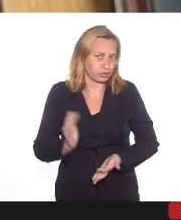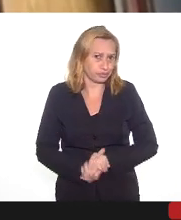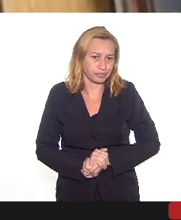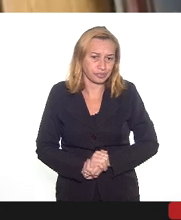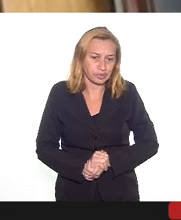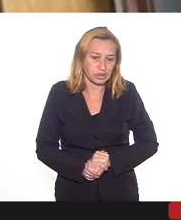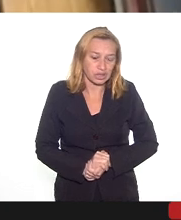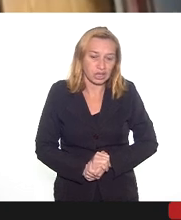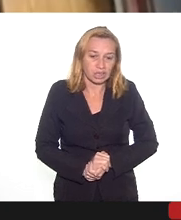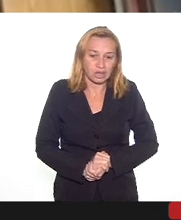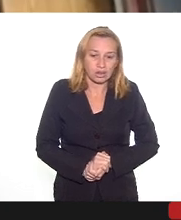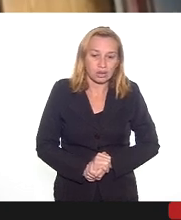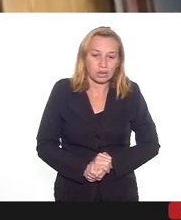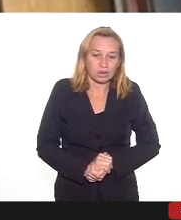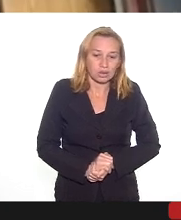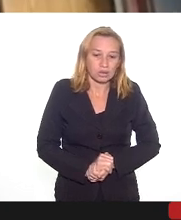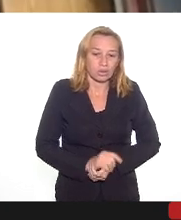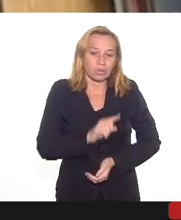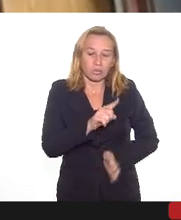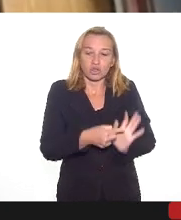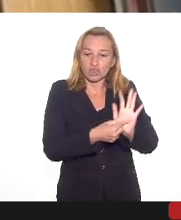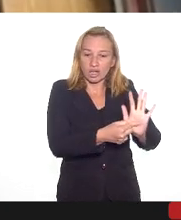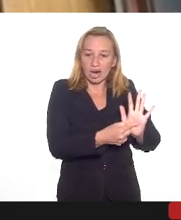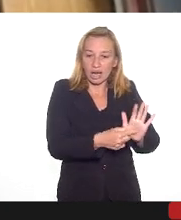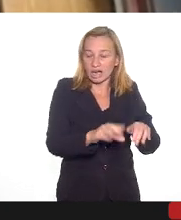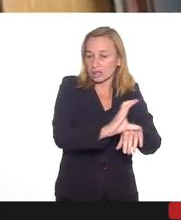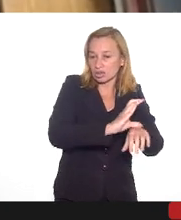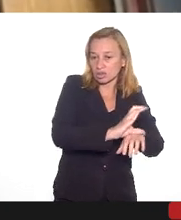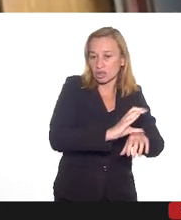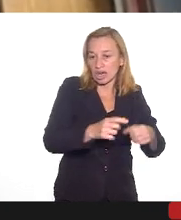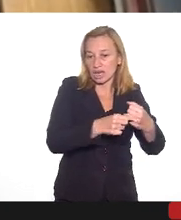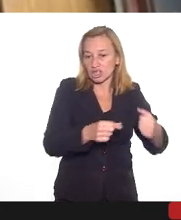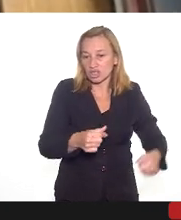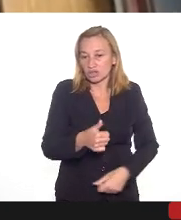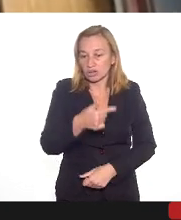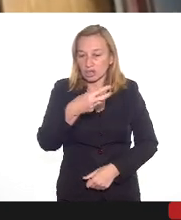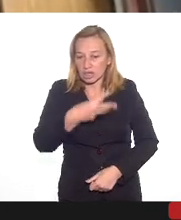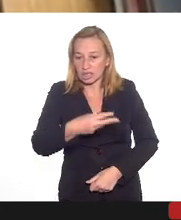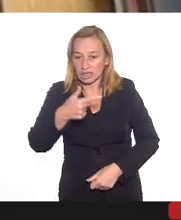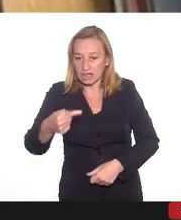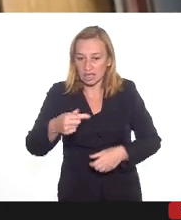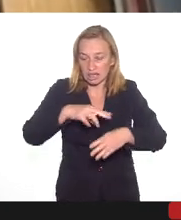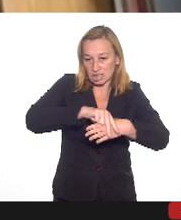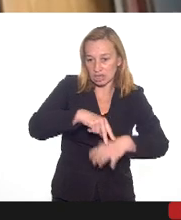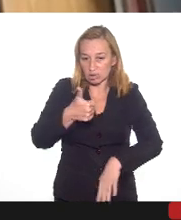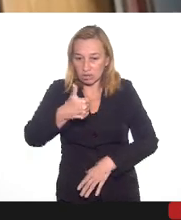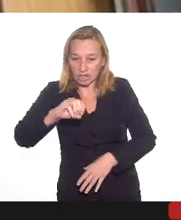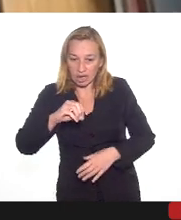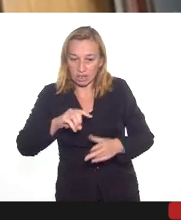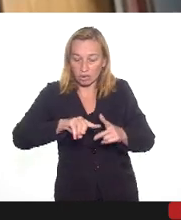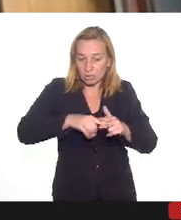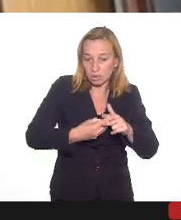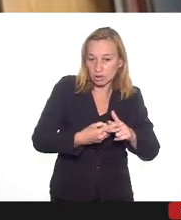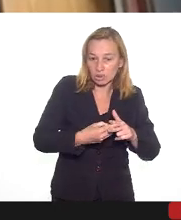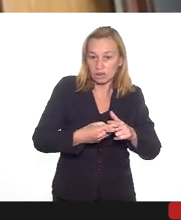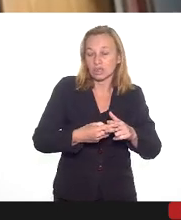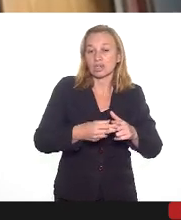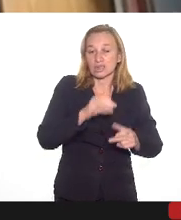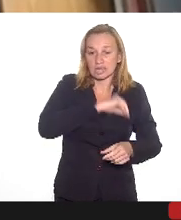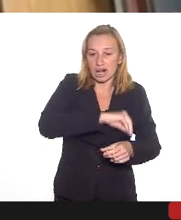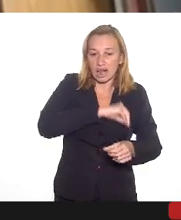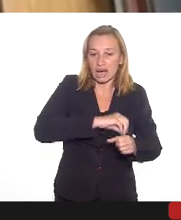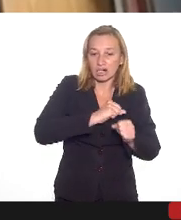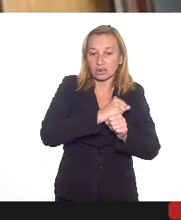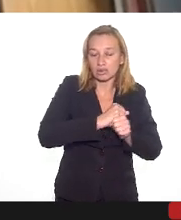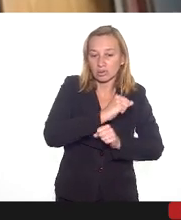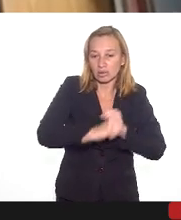em que pese conste lá na Constituição, no artigo 37, inciso 10, o direito à revisão salarial anual, né, para a